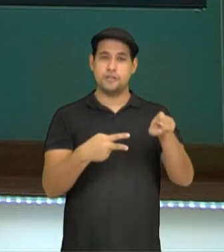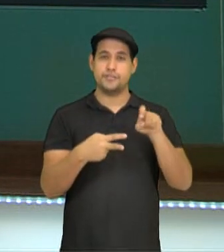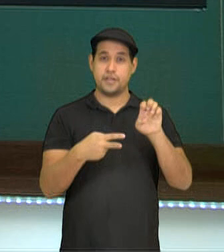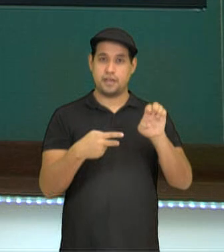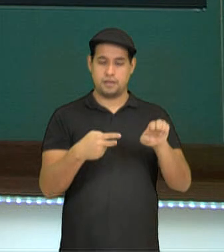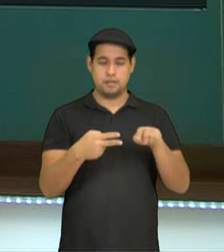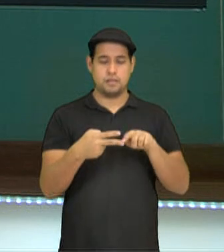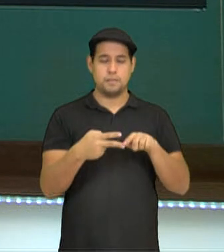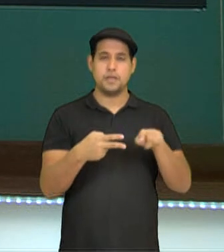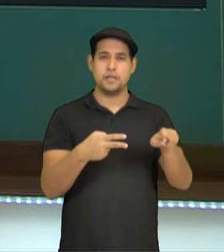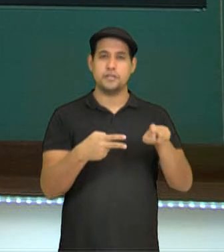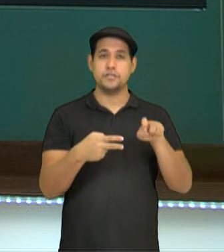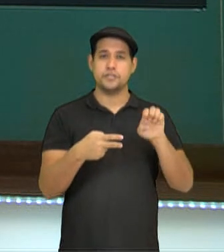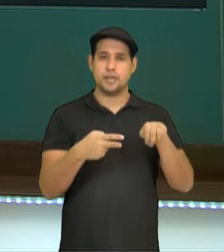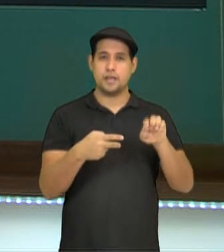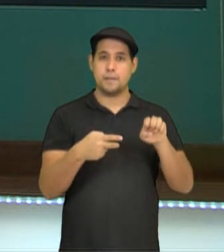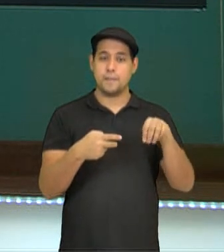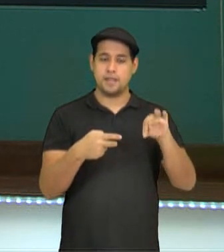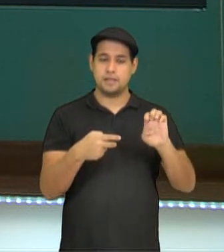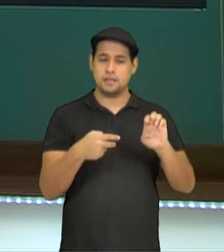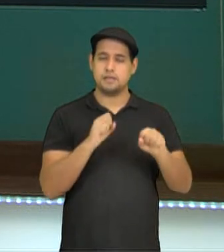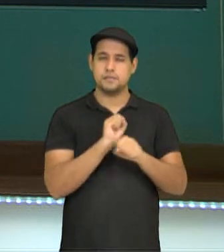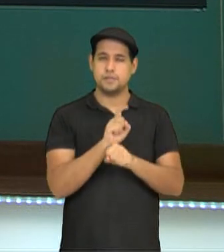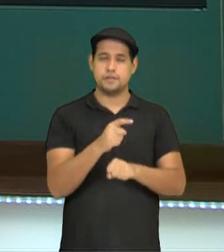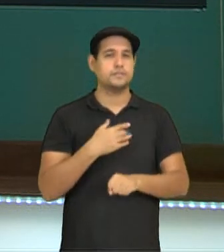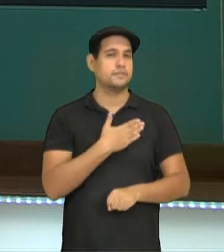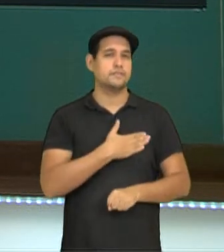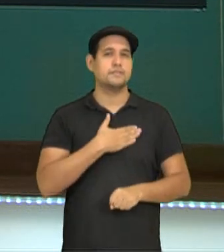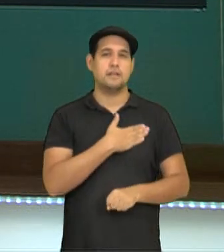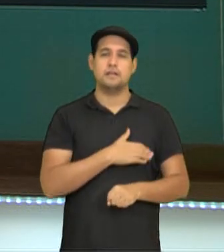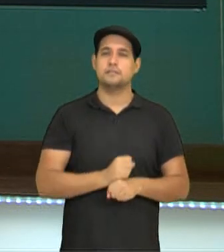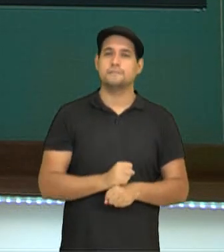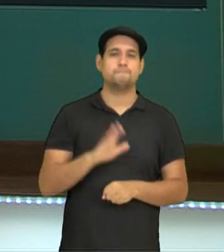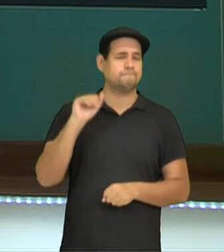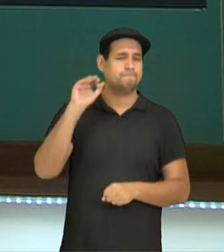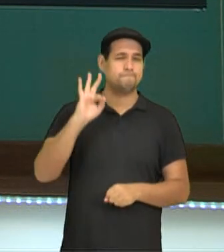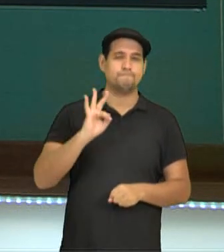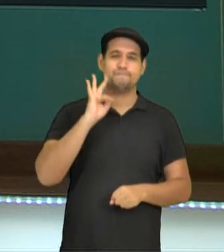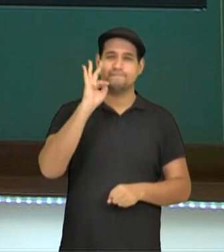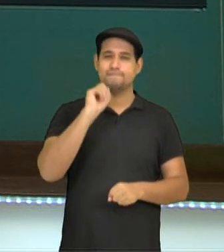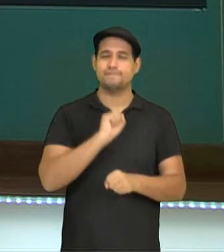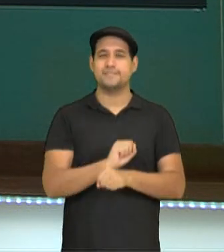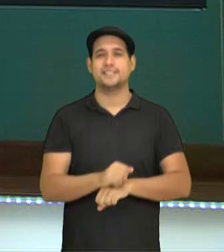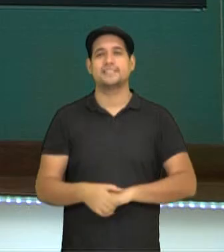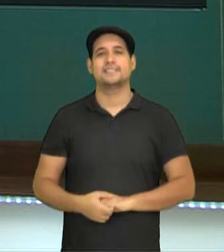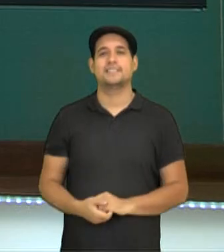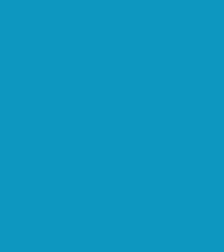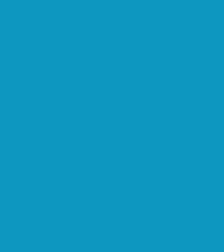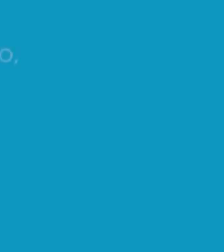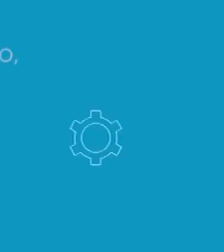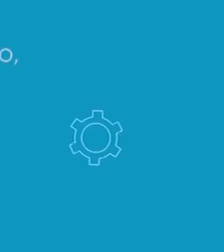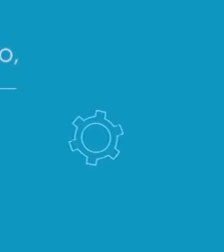checkmate na partida de xadrez. Espero que vocês tenham gostado. Até breve, pessoal!